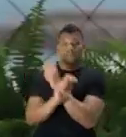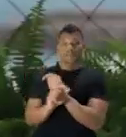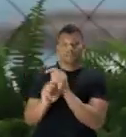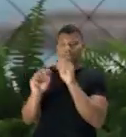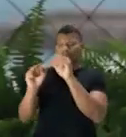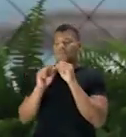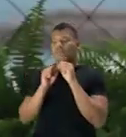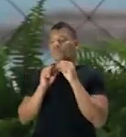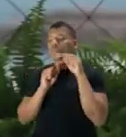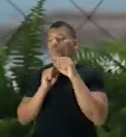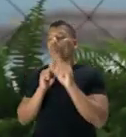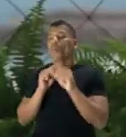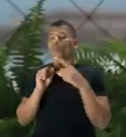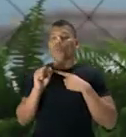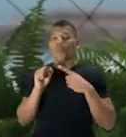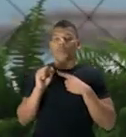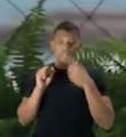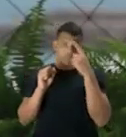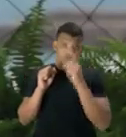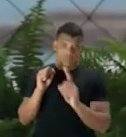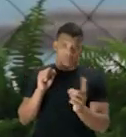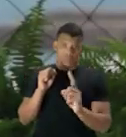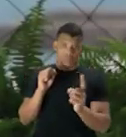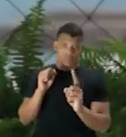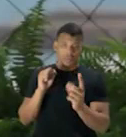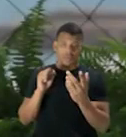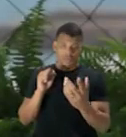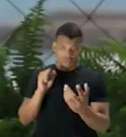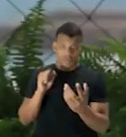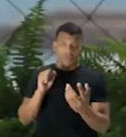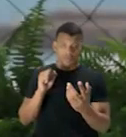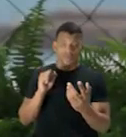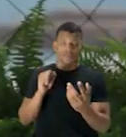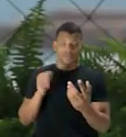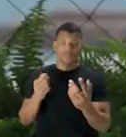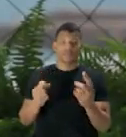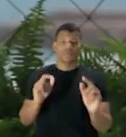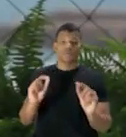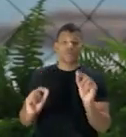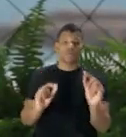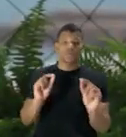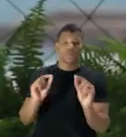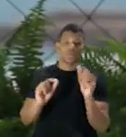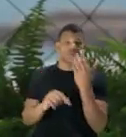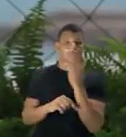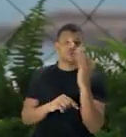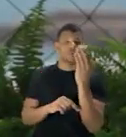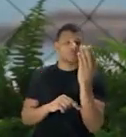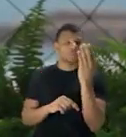Só sabe quem viveu, pois quando o espelho é bom,